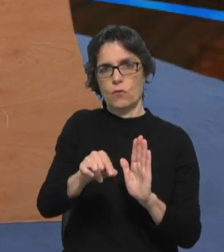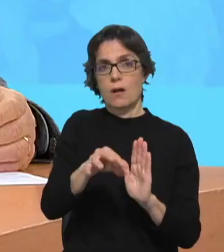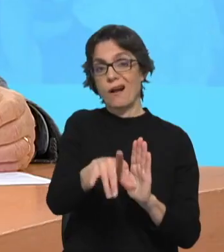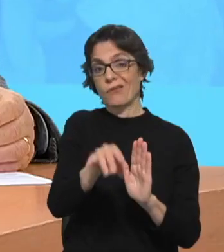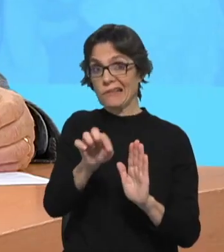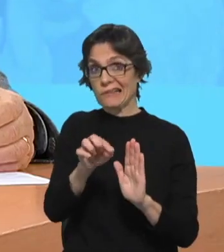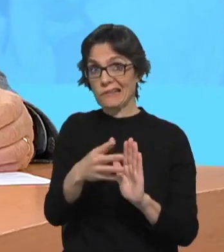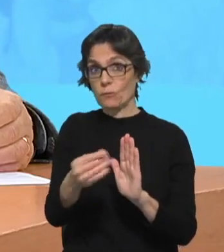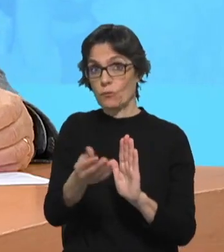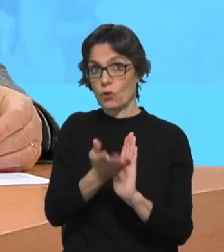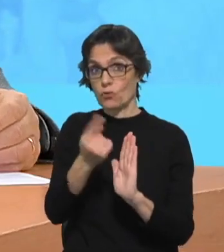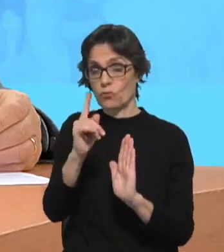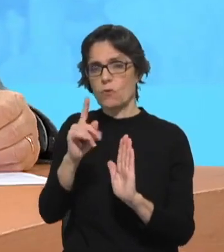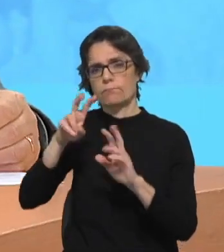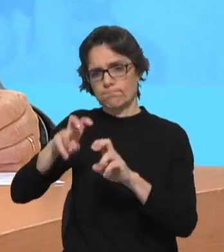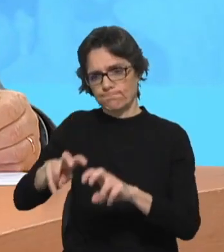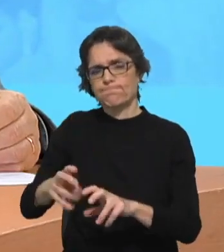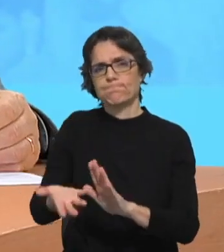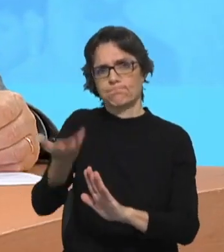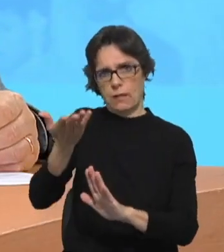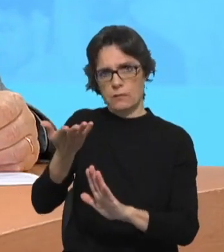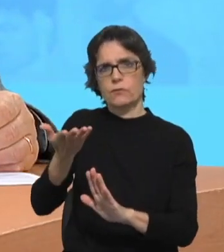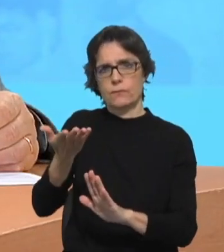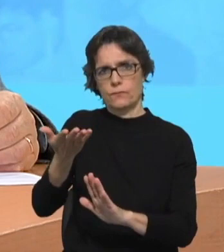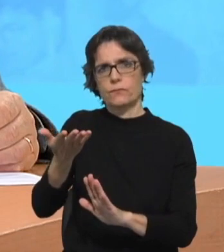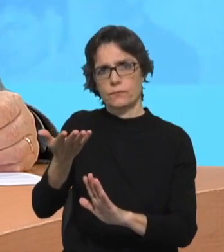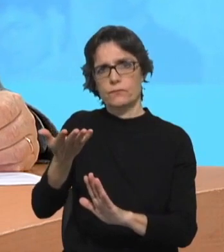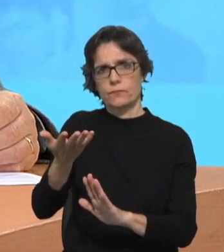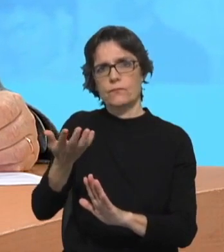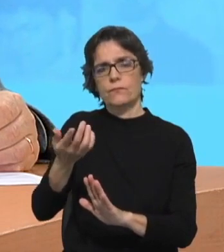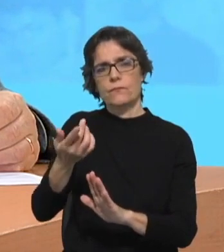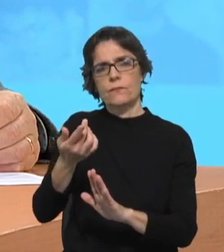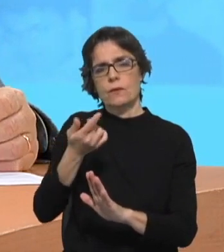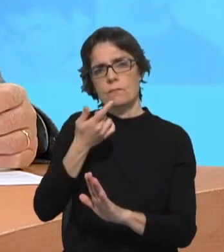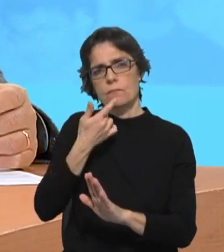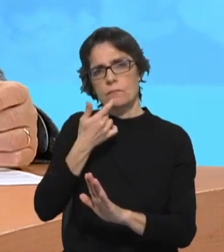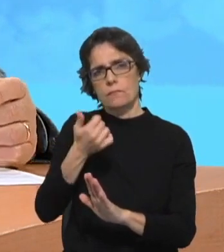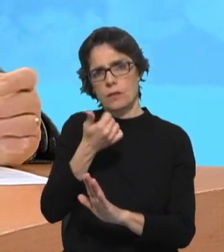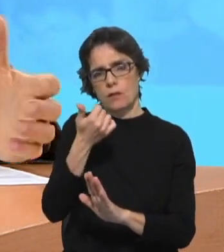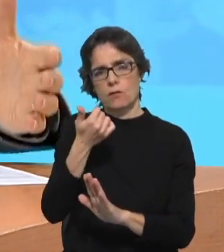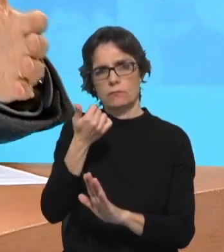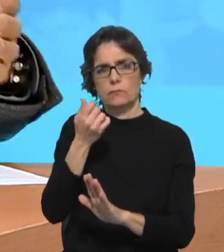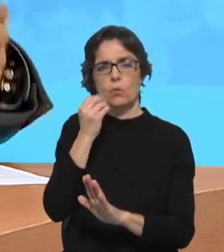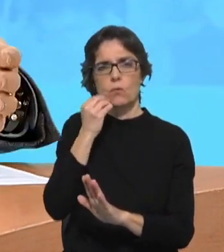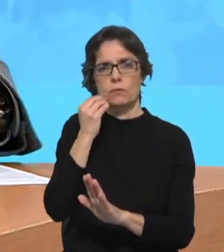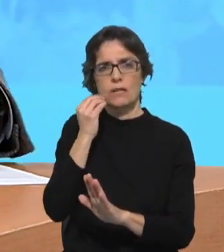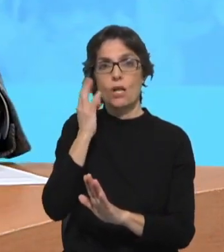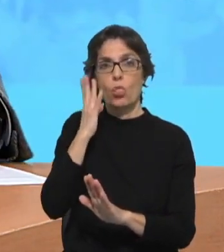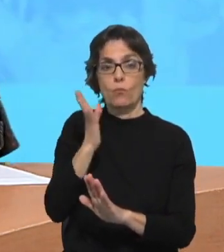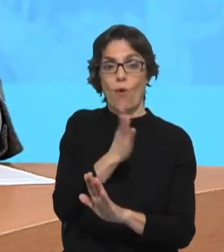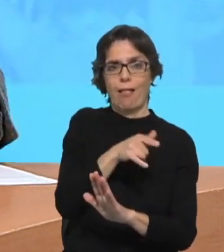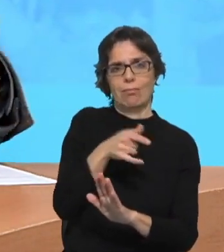números, desenvolvemos muito mais tudo aquilo que diz respeito à interpretação desses números. E, de facto, é muito